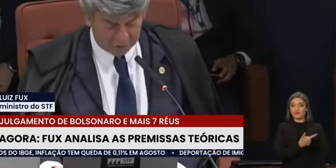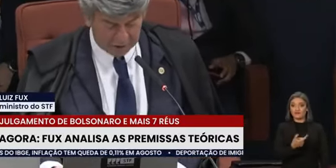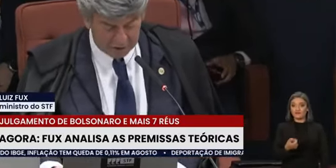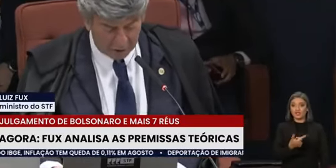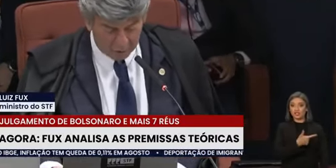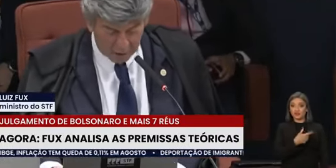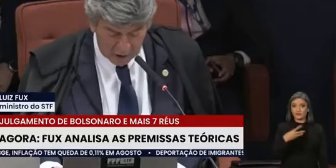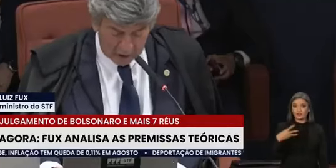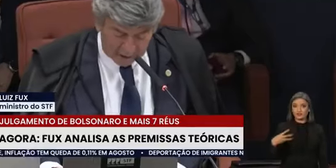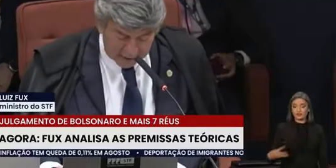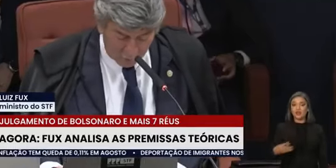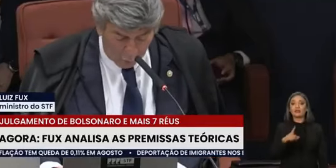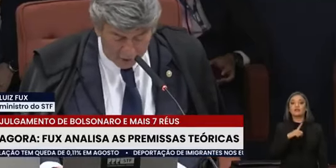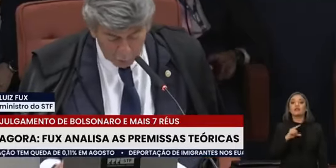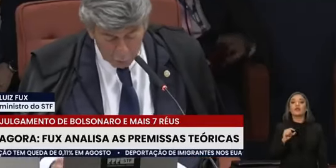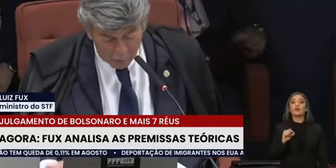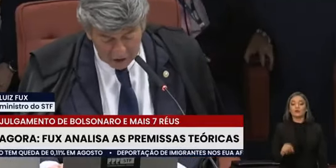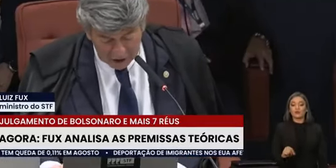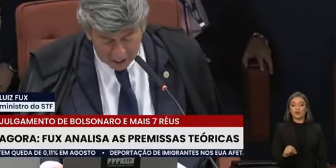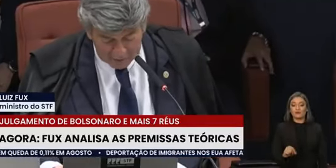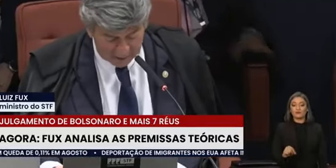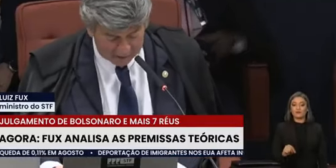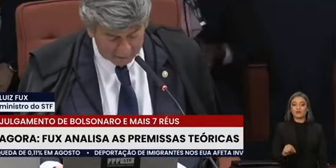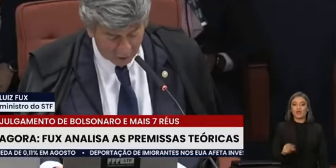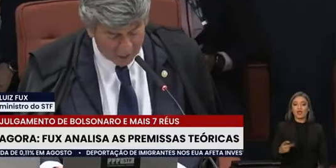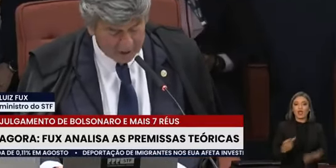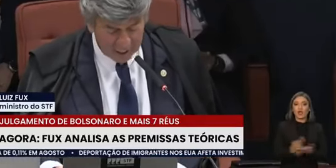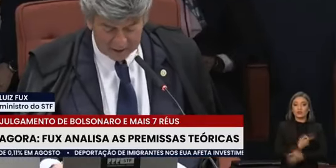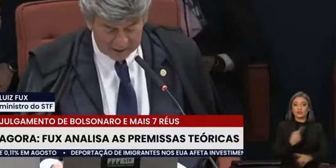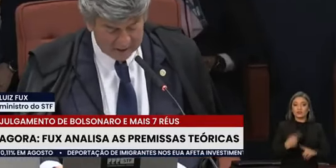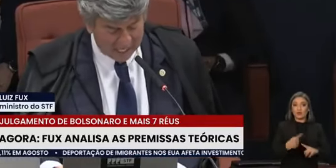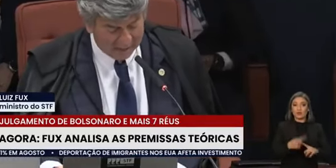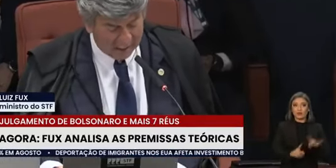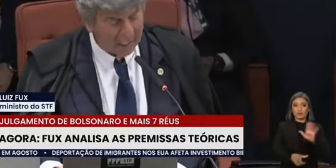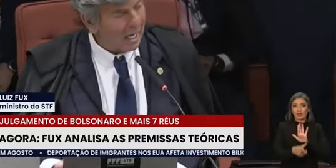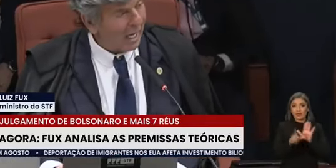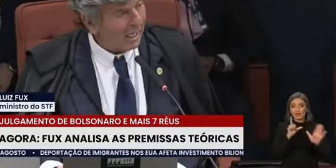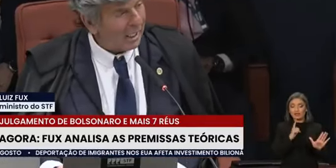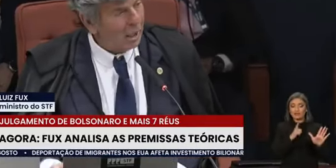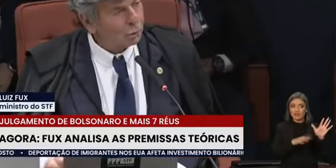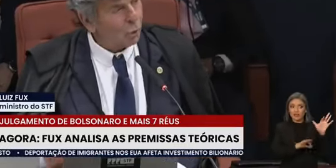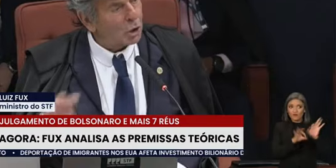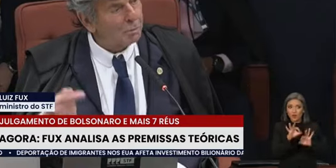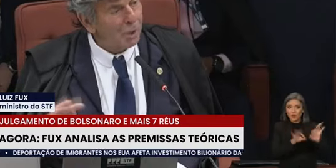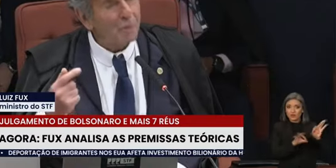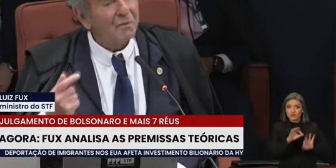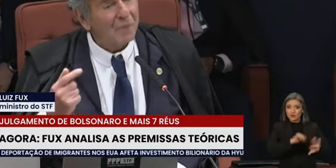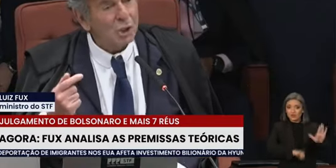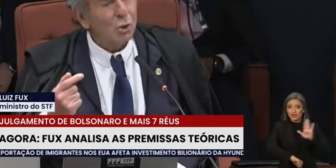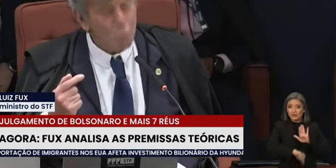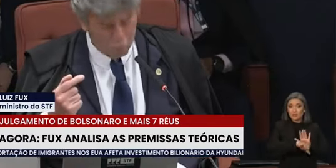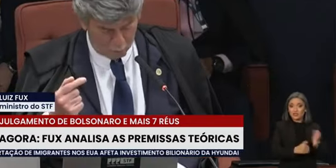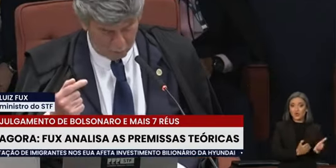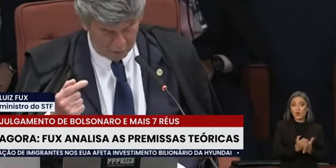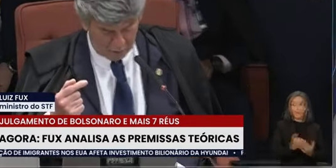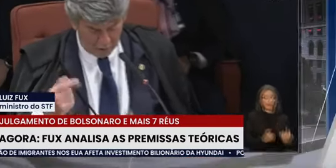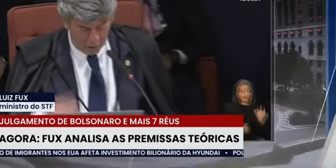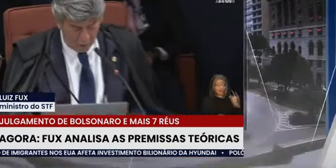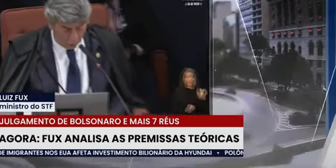a acusação, decorrido de uma dinâmica criminosa iniciada em